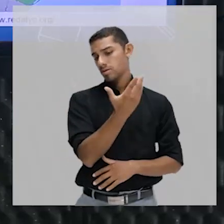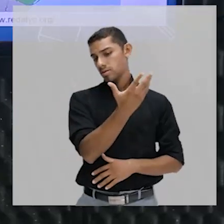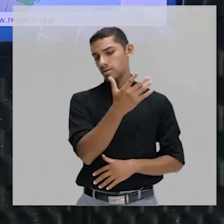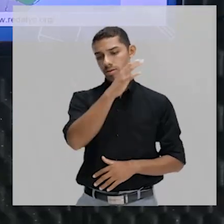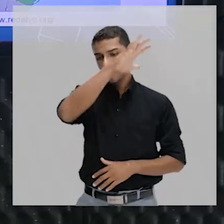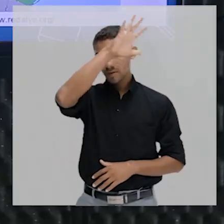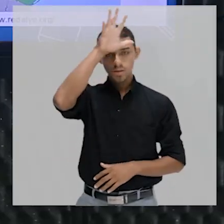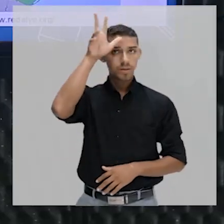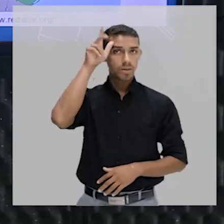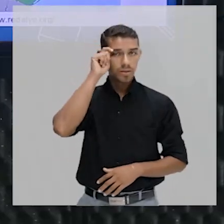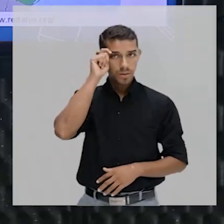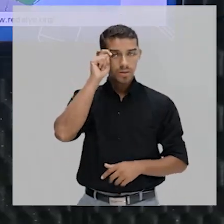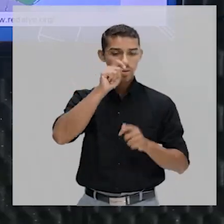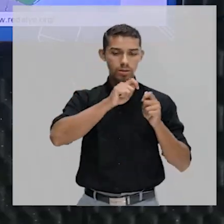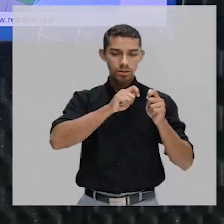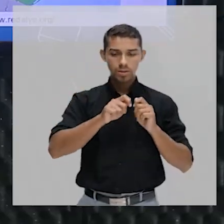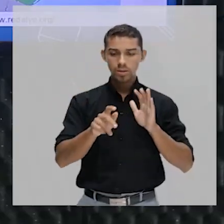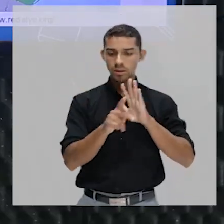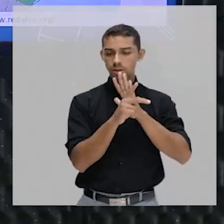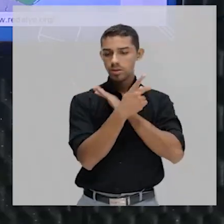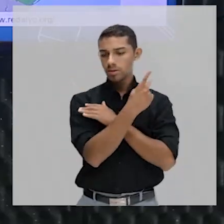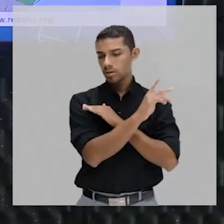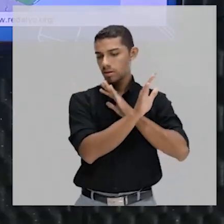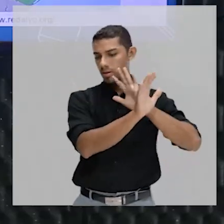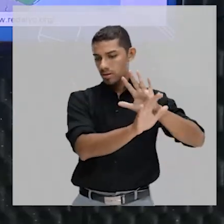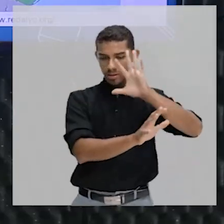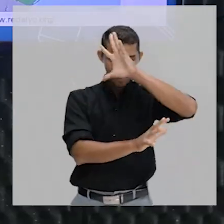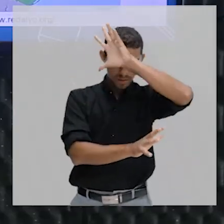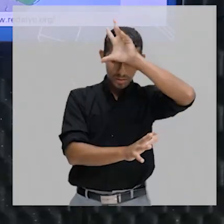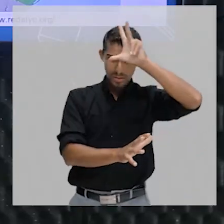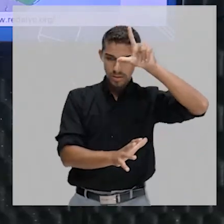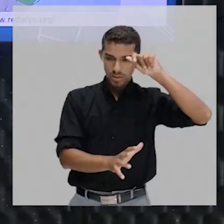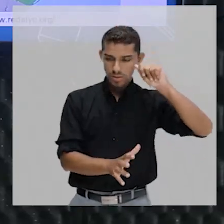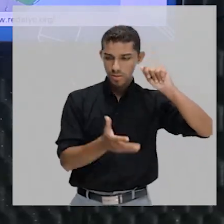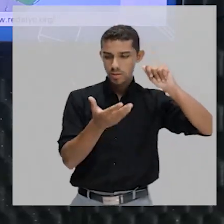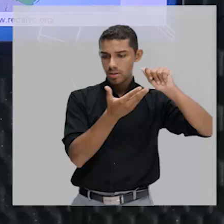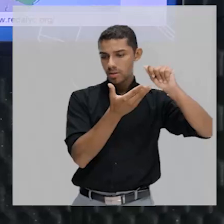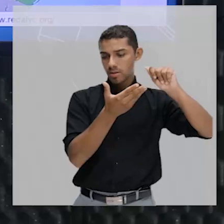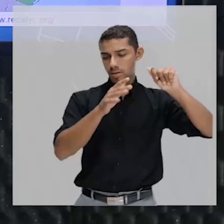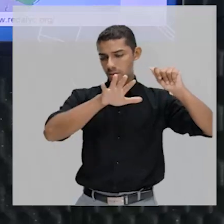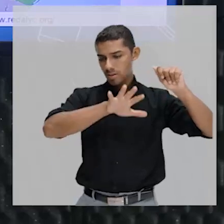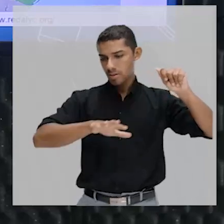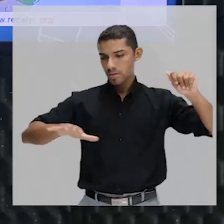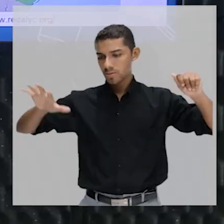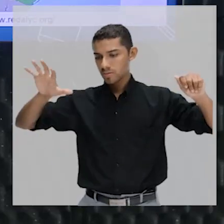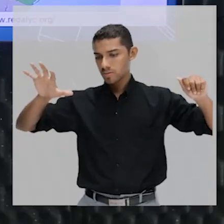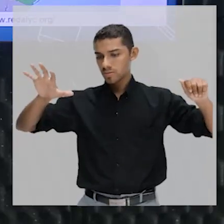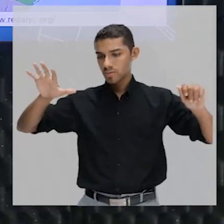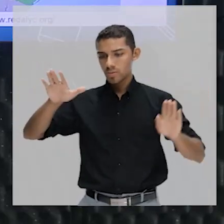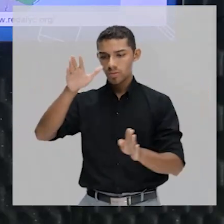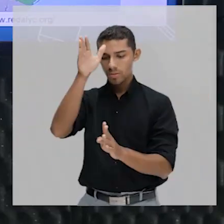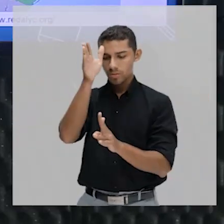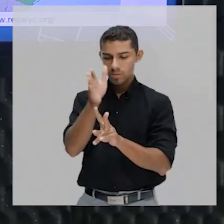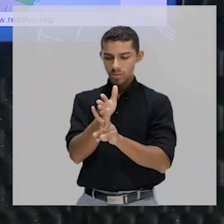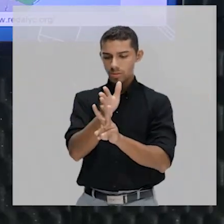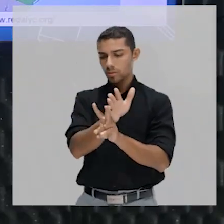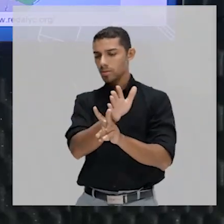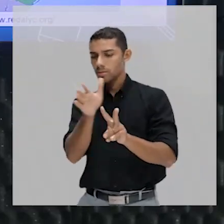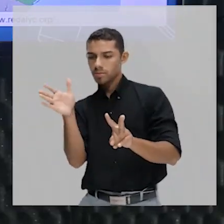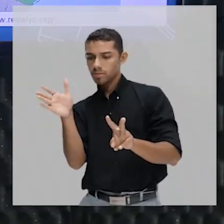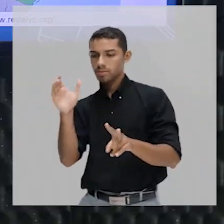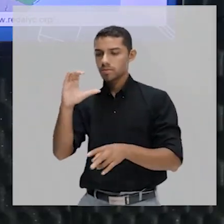região já se assemelha mais ao extrativismo, por exemplo, como da região amazônica. Se eu venho, por exemplo, para o outro lado, por exemplo, o lado aqui